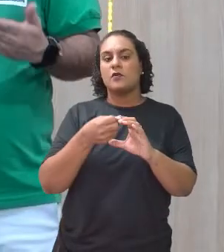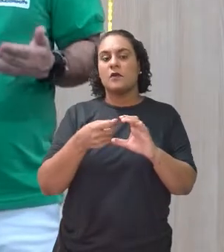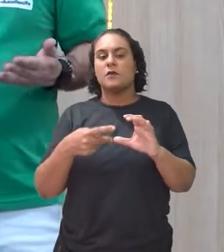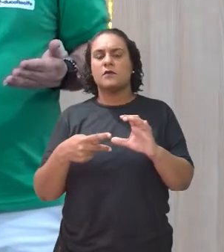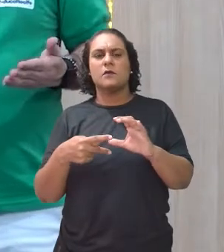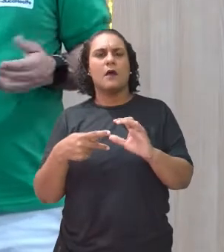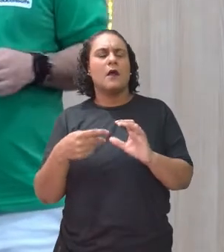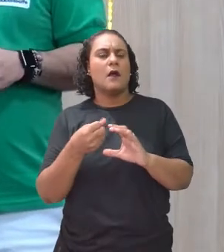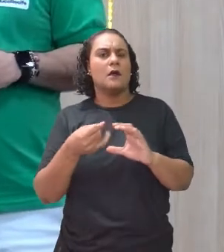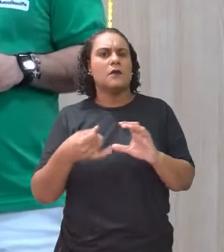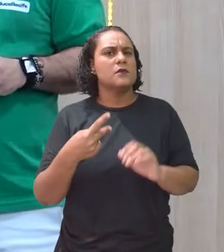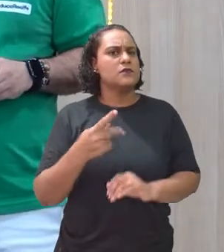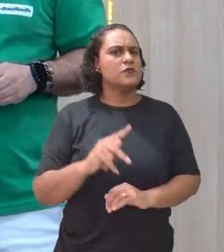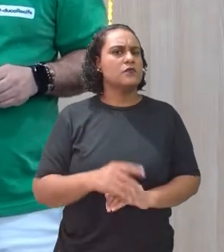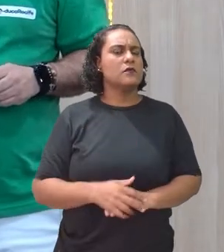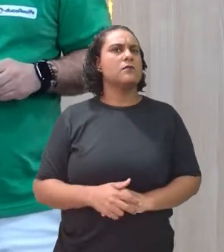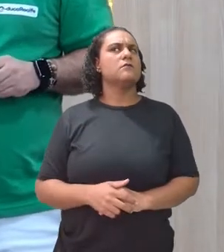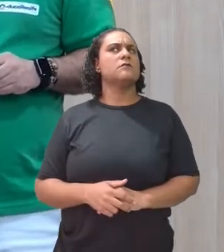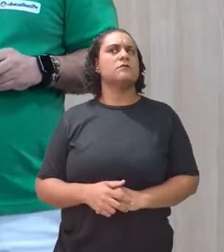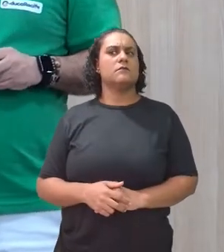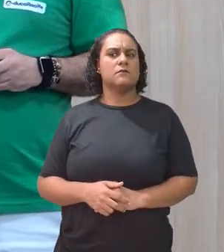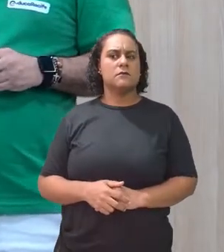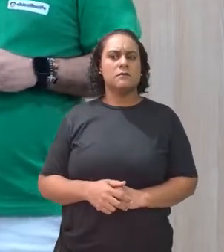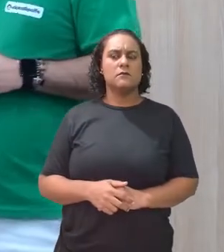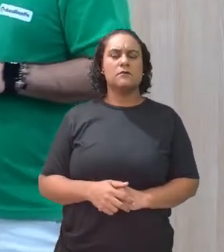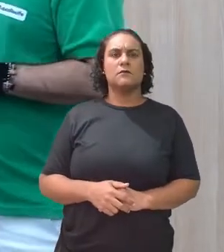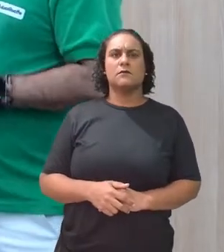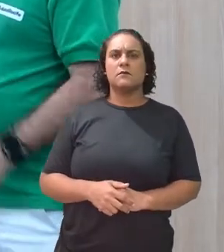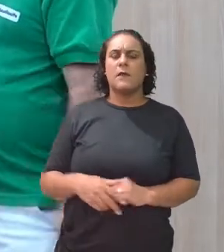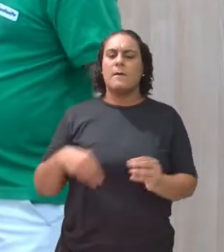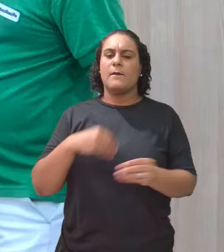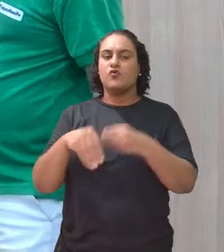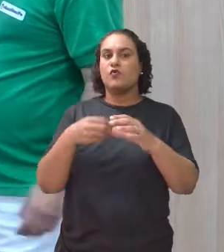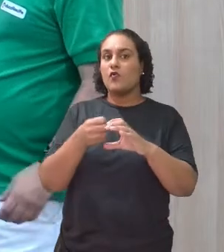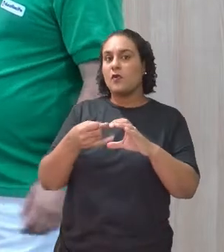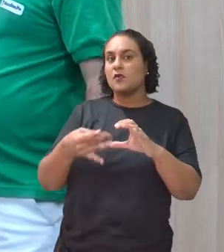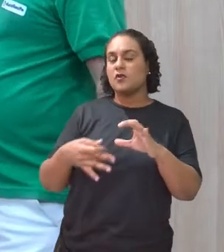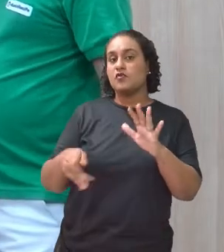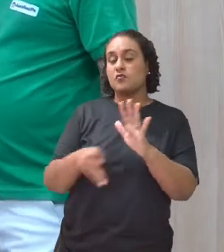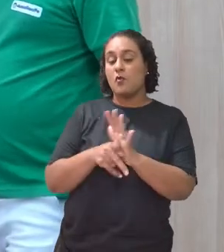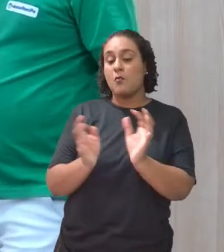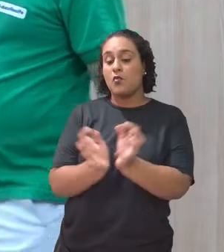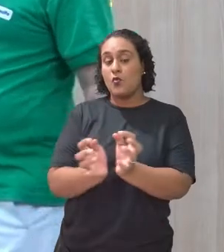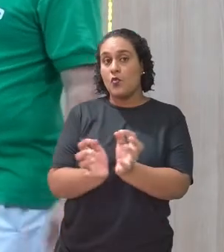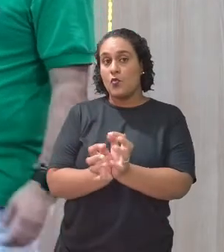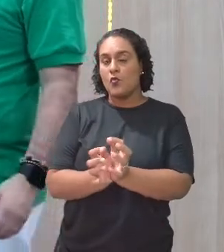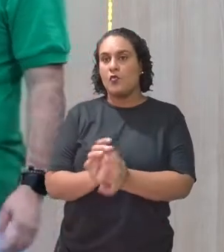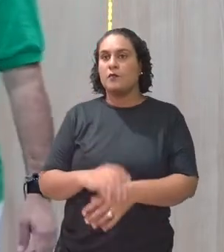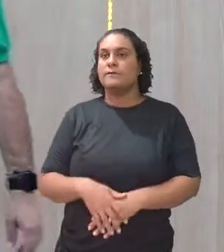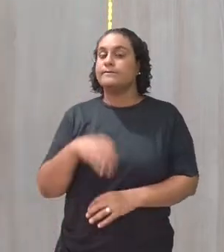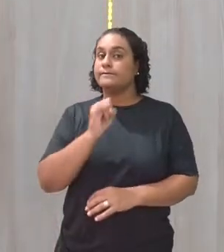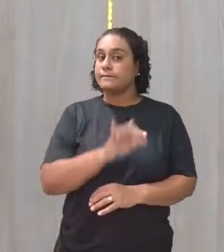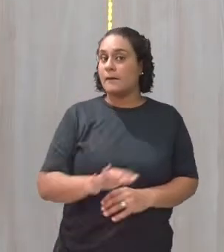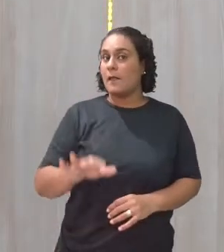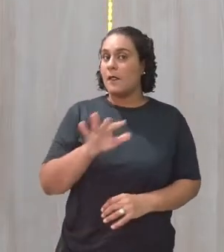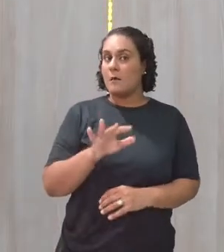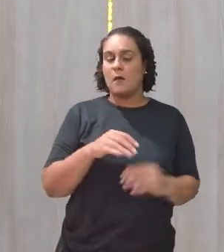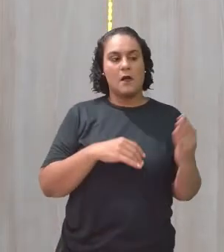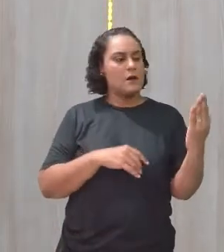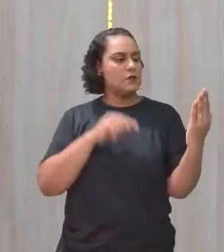estão listando as características da turma, ok? Então, observa a imagem. A imagem que está no